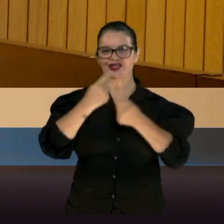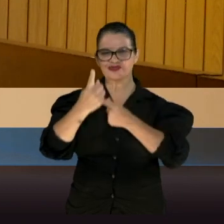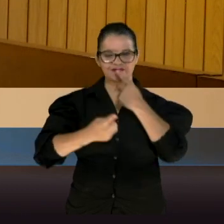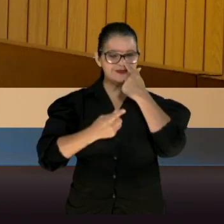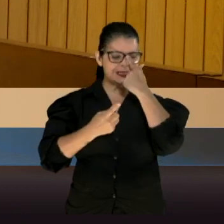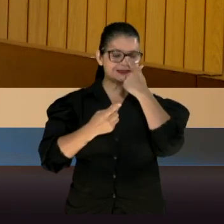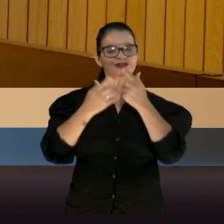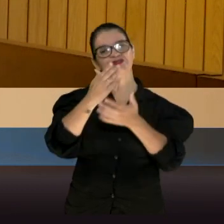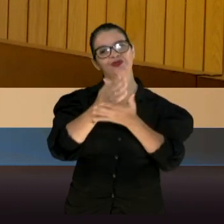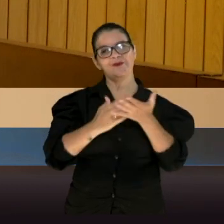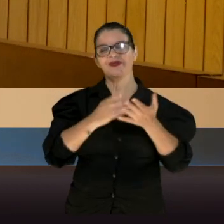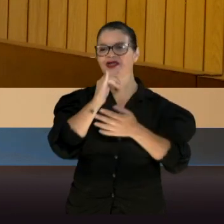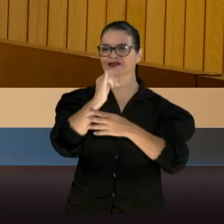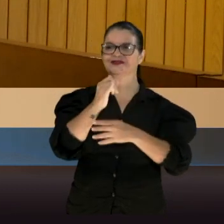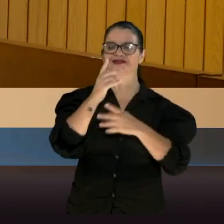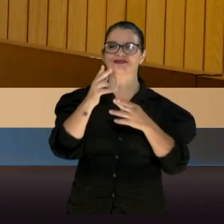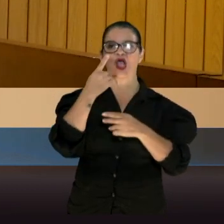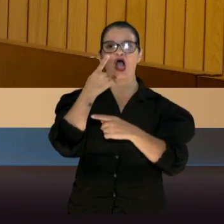eclesiástico, eu dizia assim: olha,